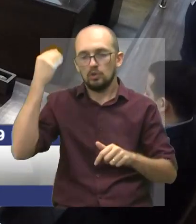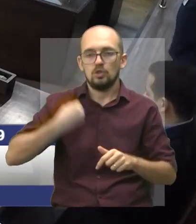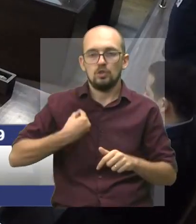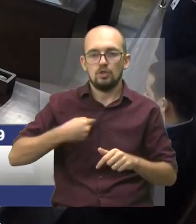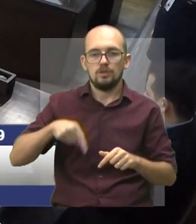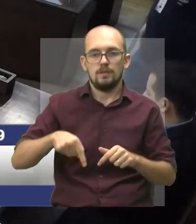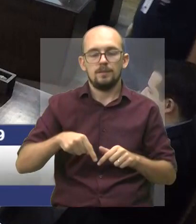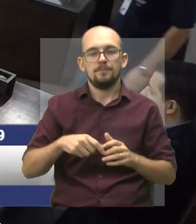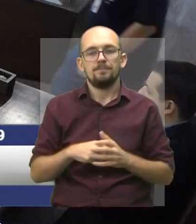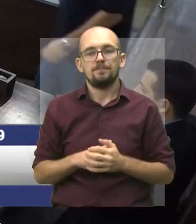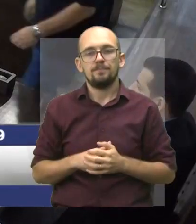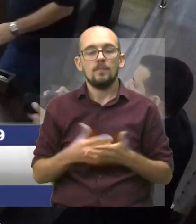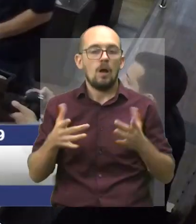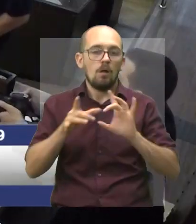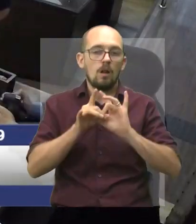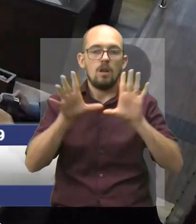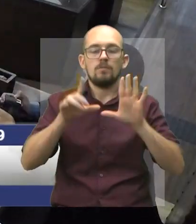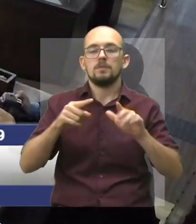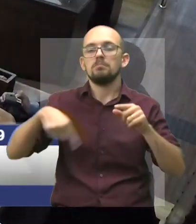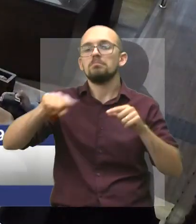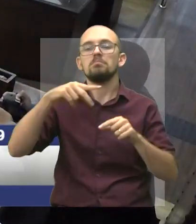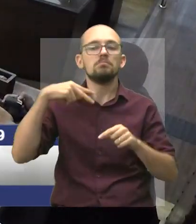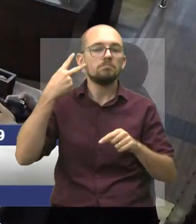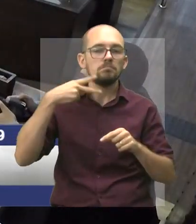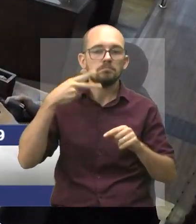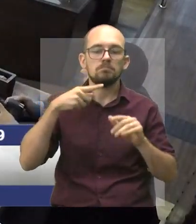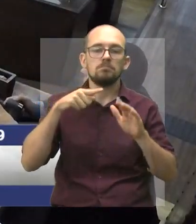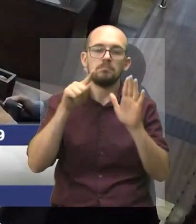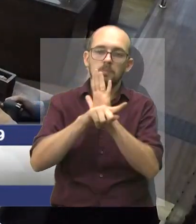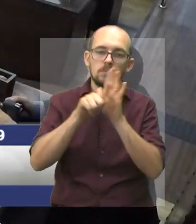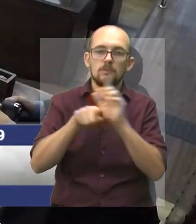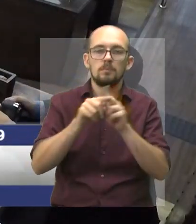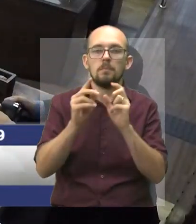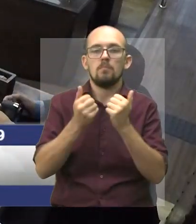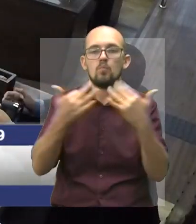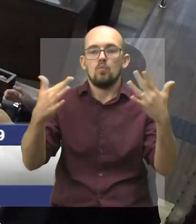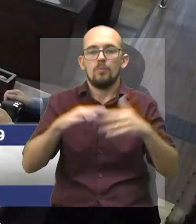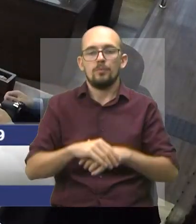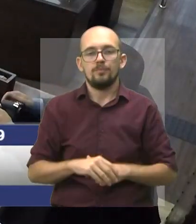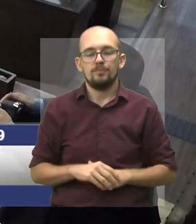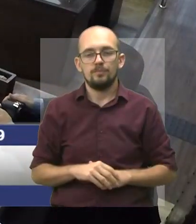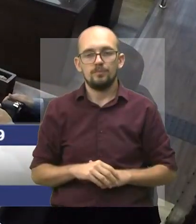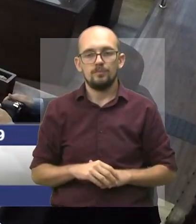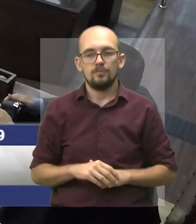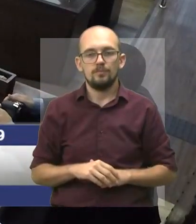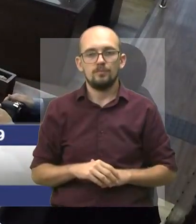Abro a palavra para a manifestação dos senhores vereadores e do público presente.